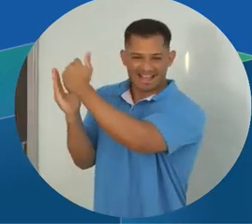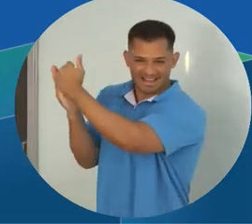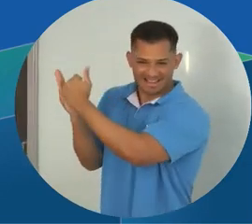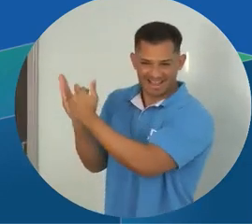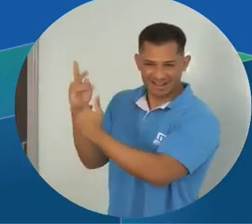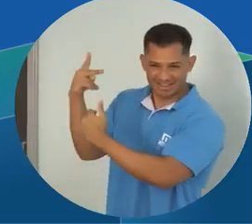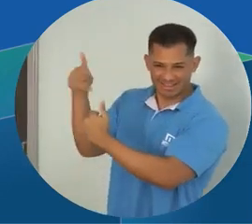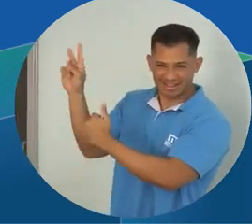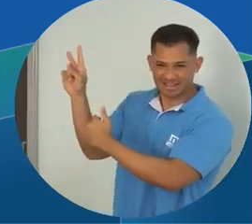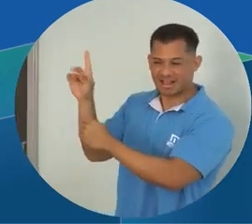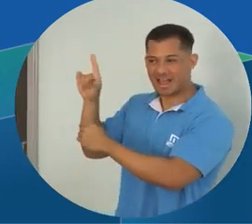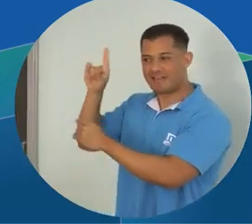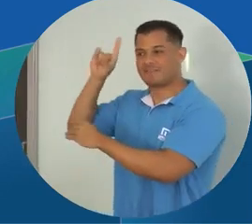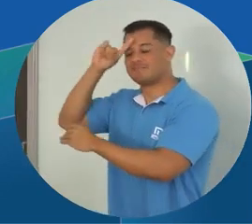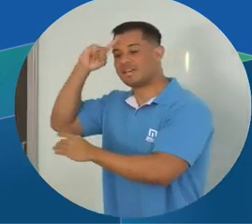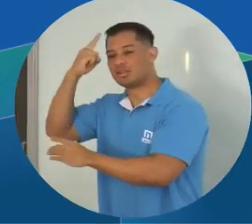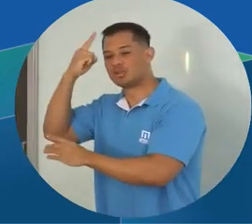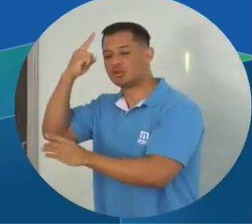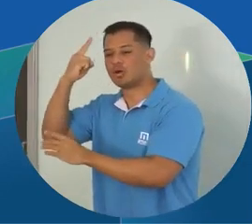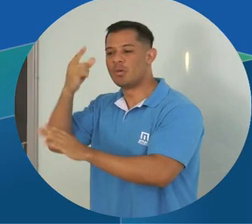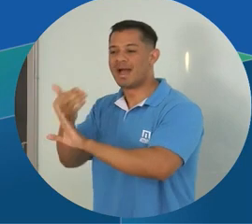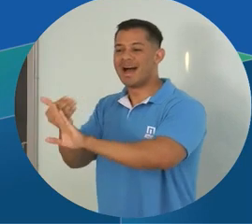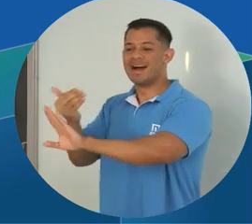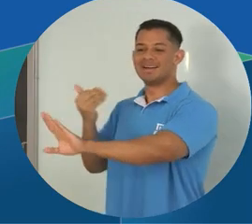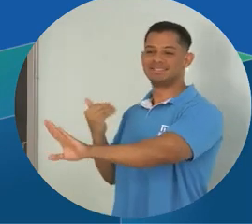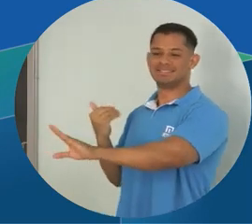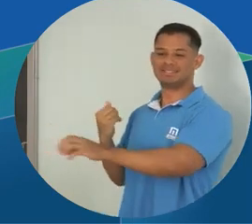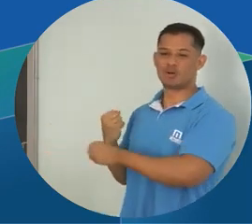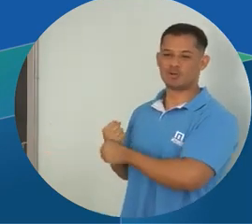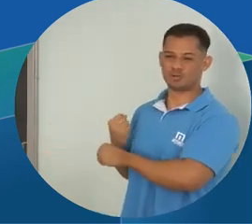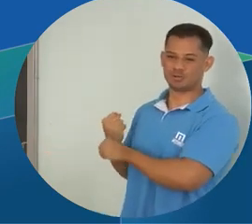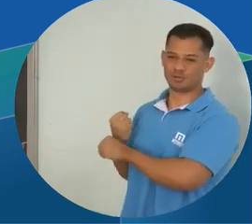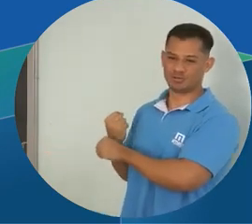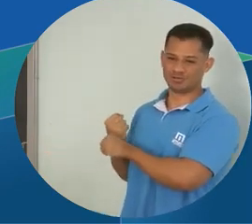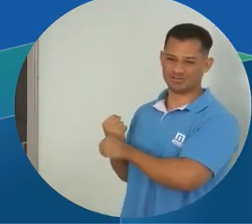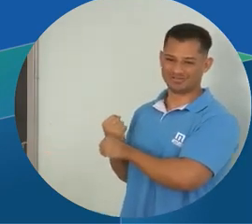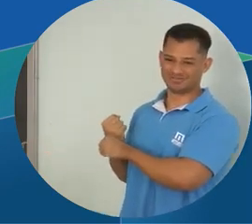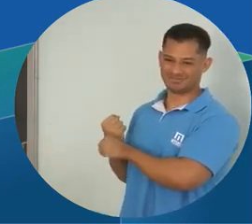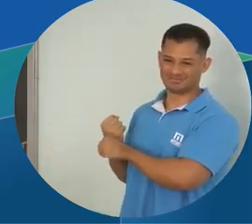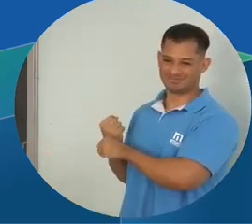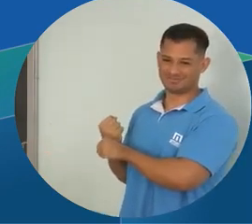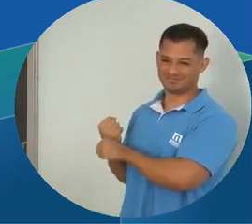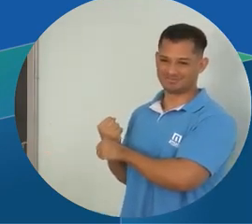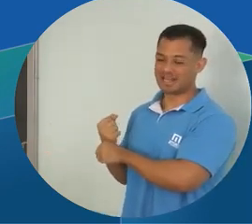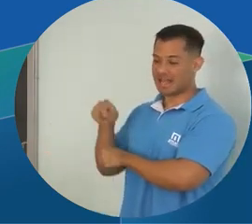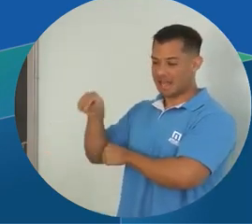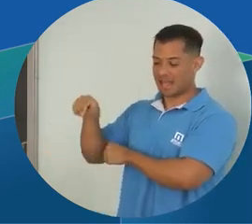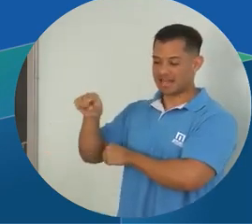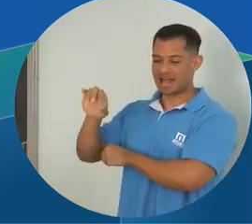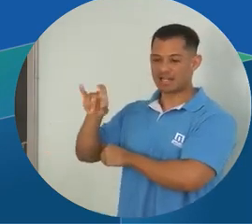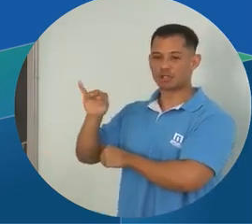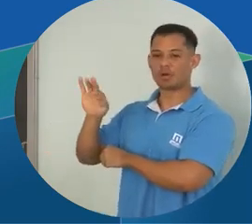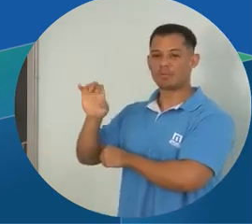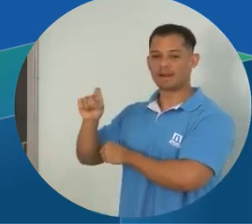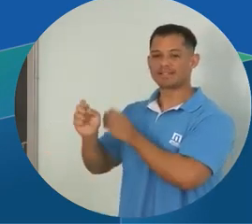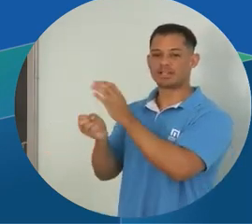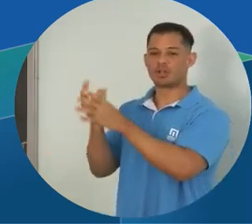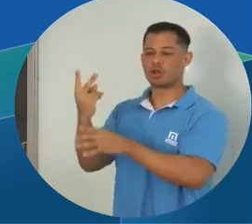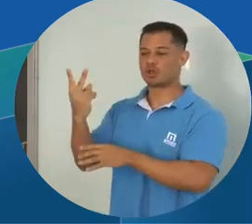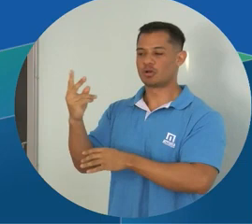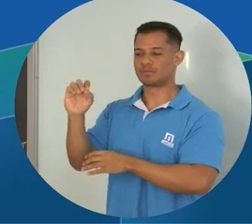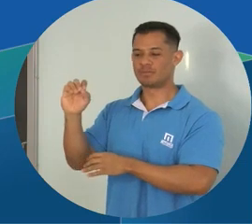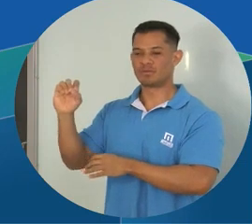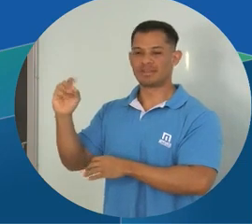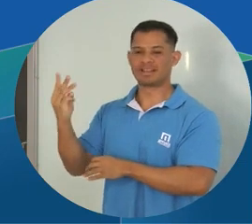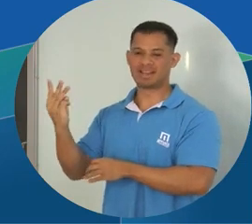critérios Eletrobras foram publicados em 2003. E a gente tem barragens centenárias aí, que